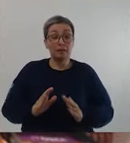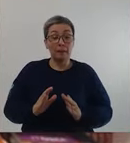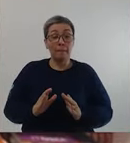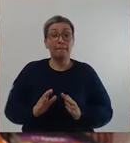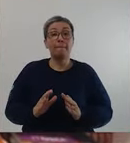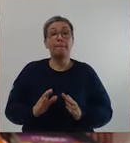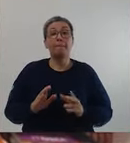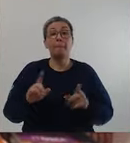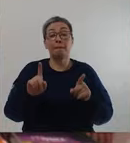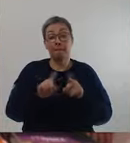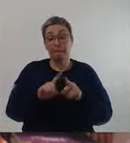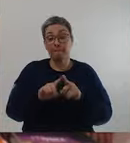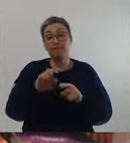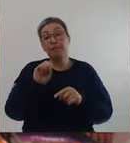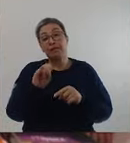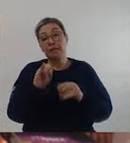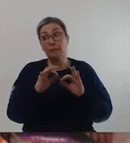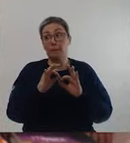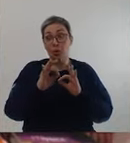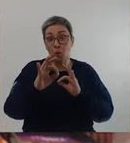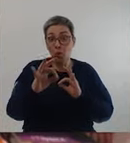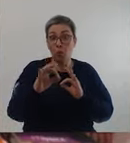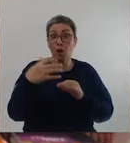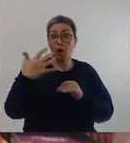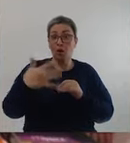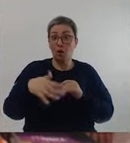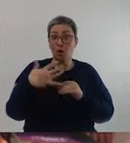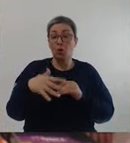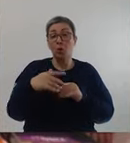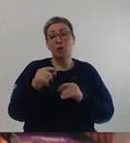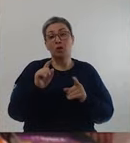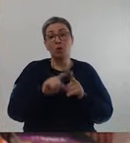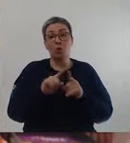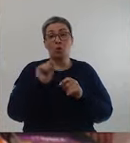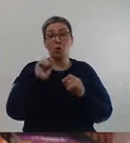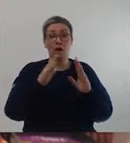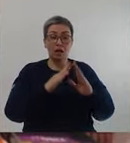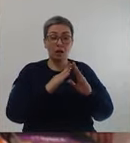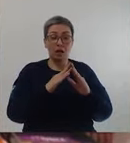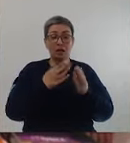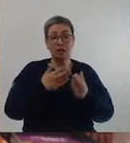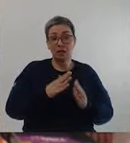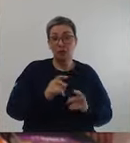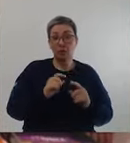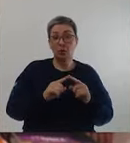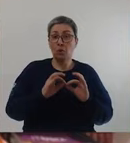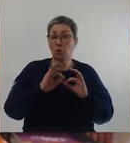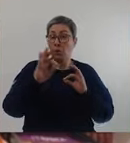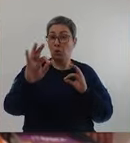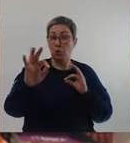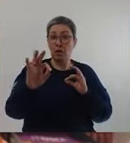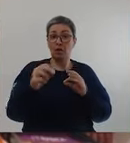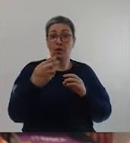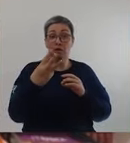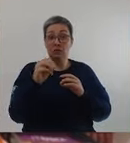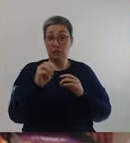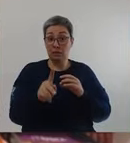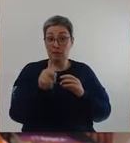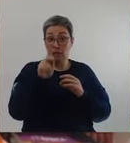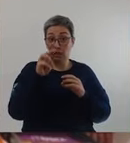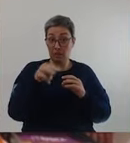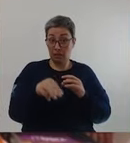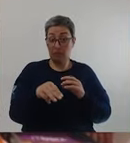da criança, né? Se é uma distância maior, né? Ou da casa onde a criança nasceu, se for muito maior do que